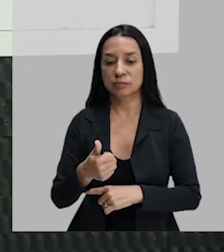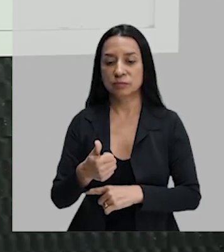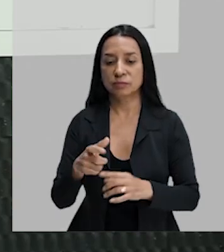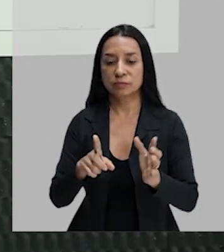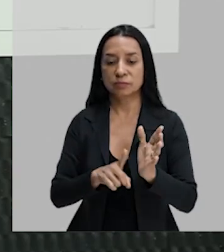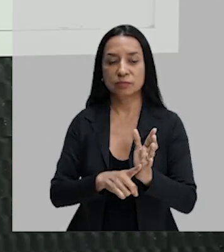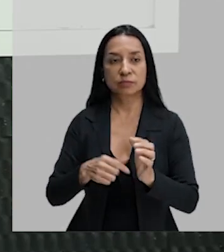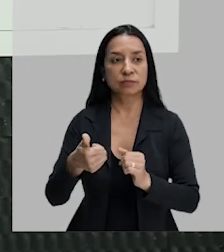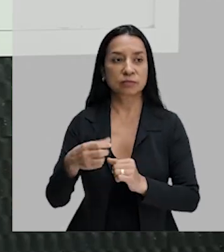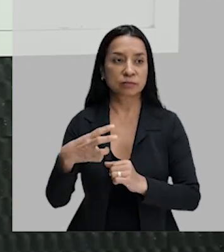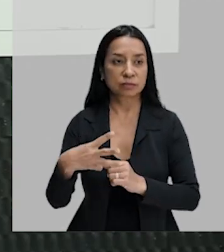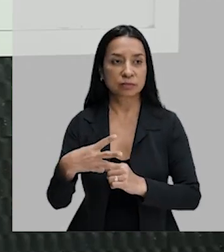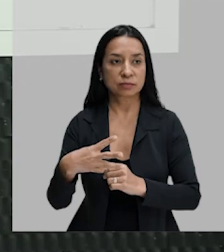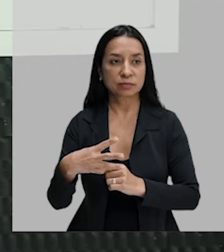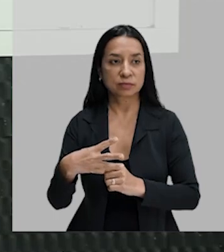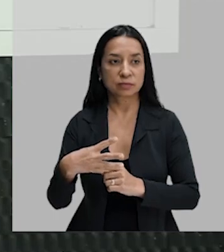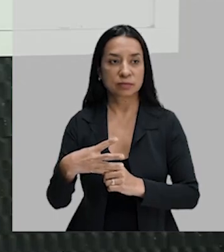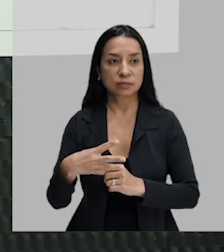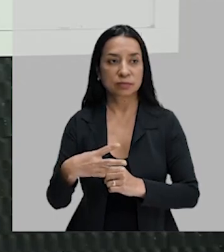- 13